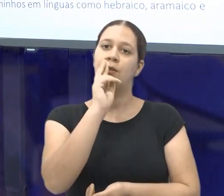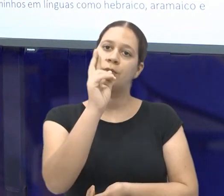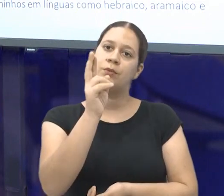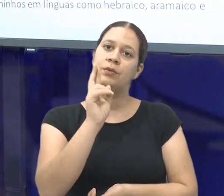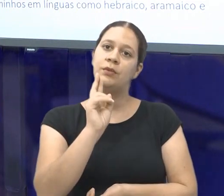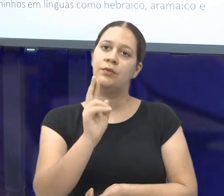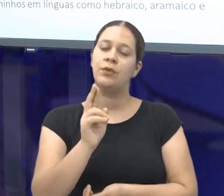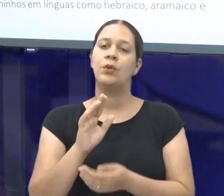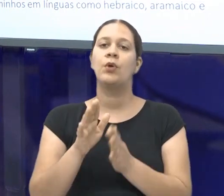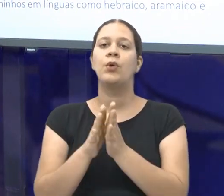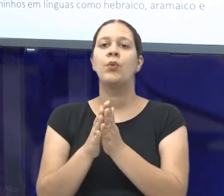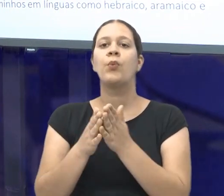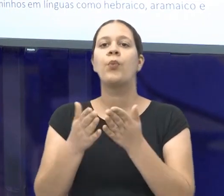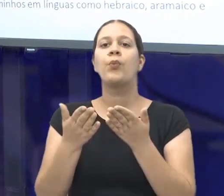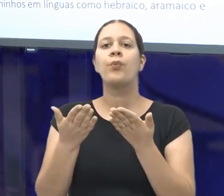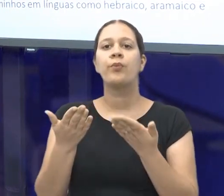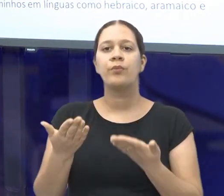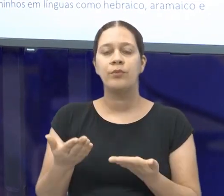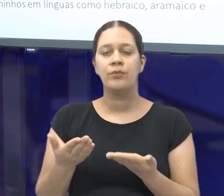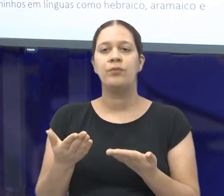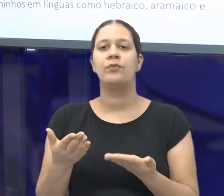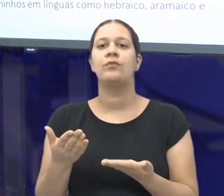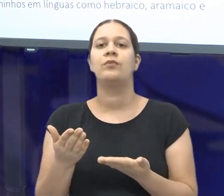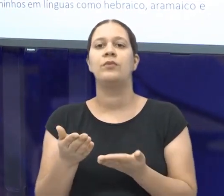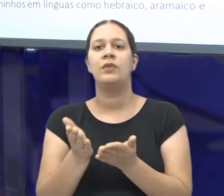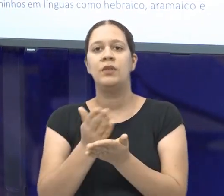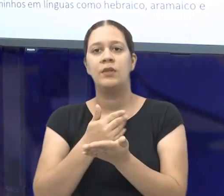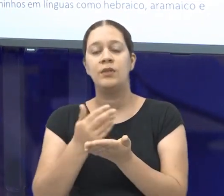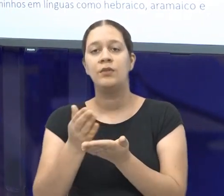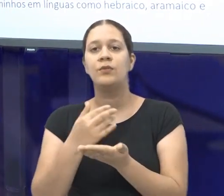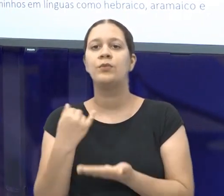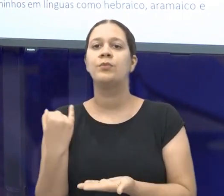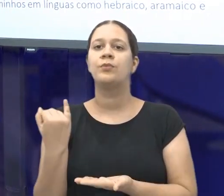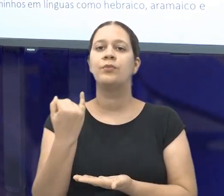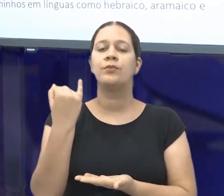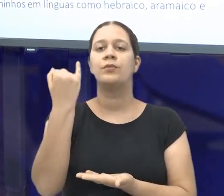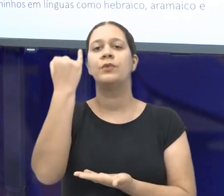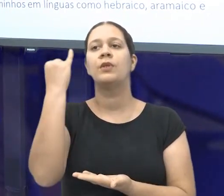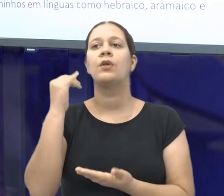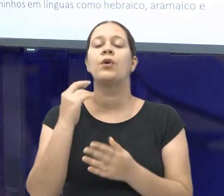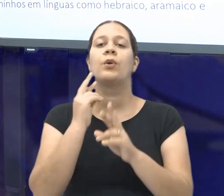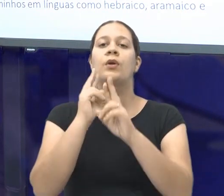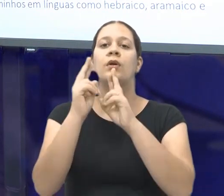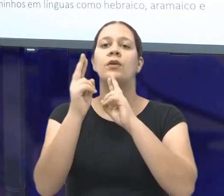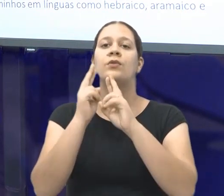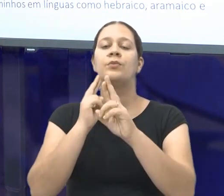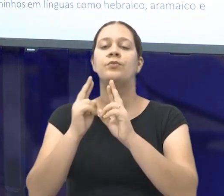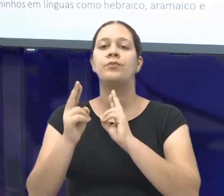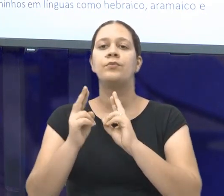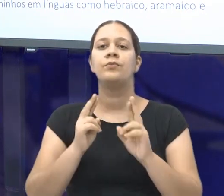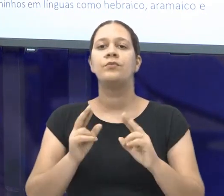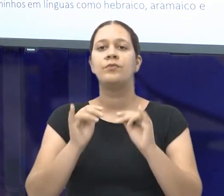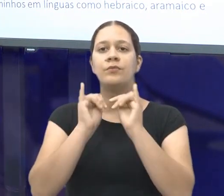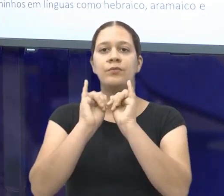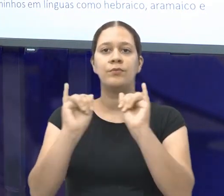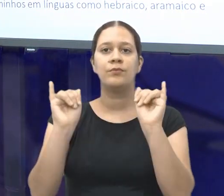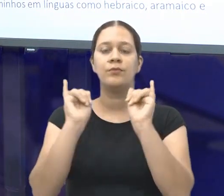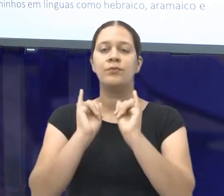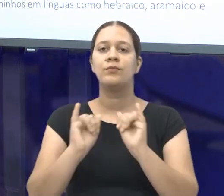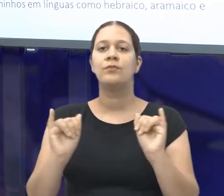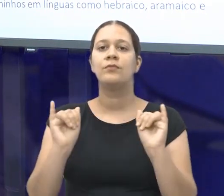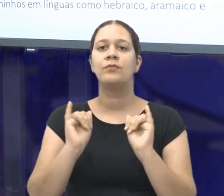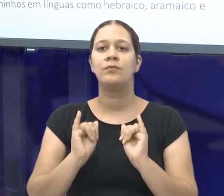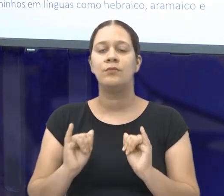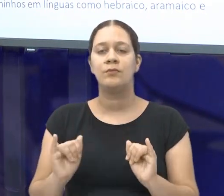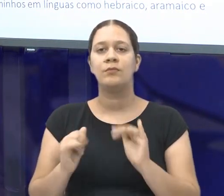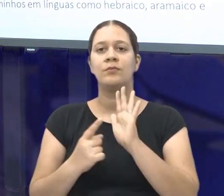respondido, qual o livro, texto sagrado dos que nós apresentamos há pouco, que tem relação com essas informações aqui